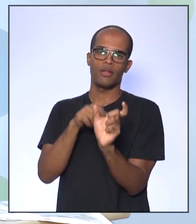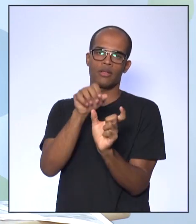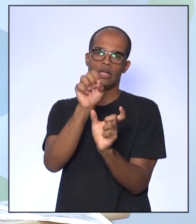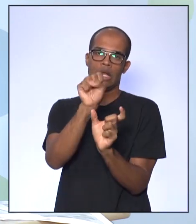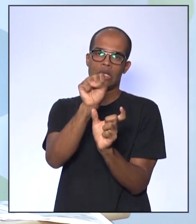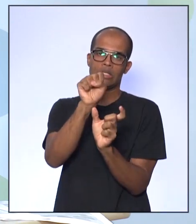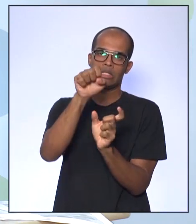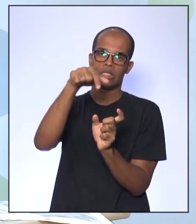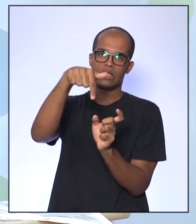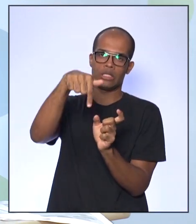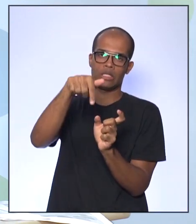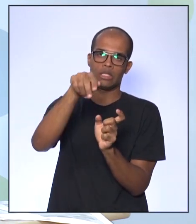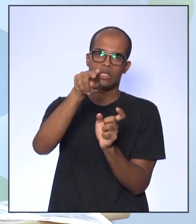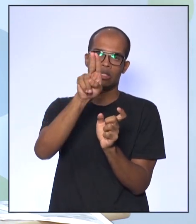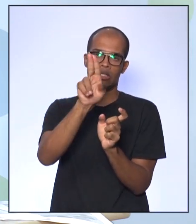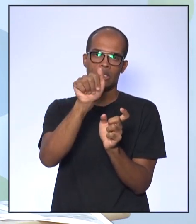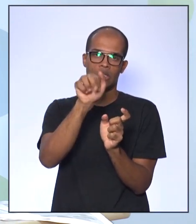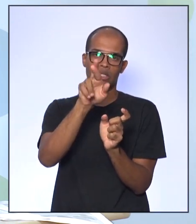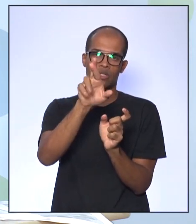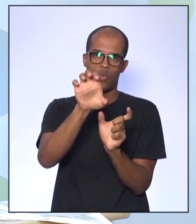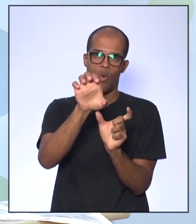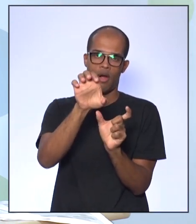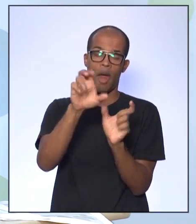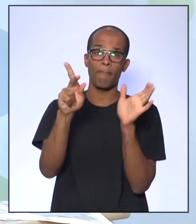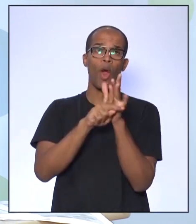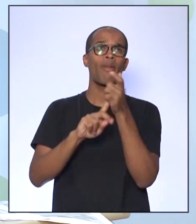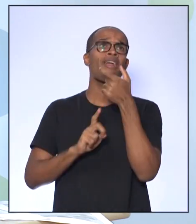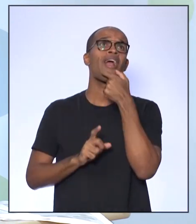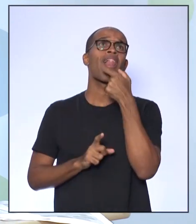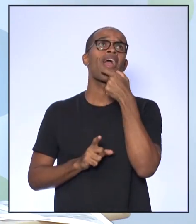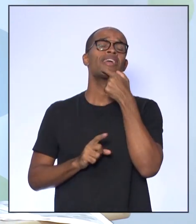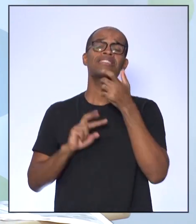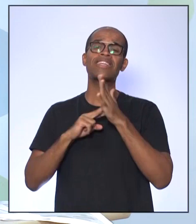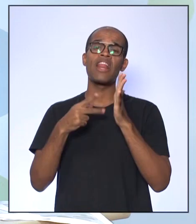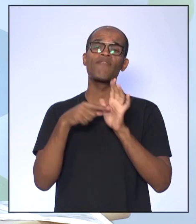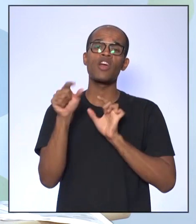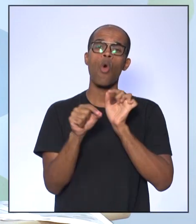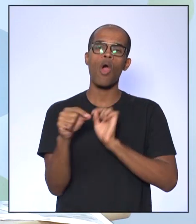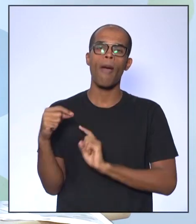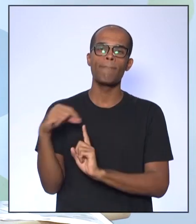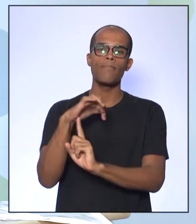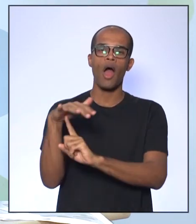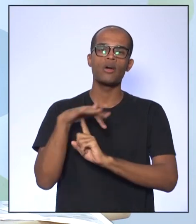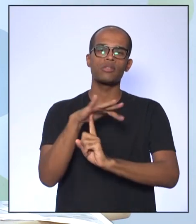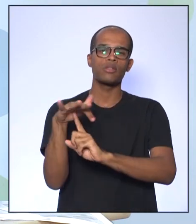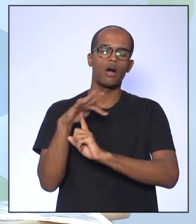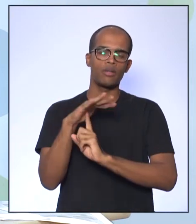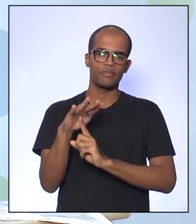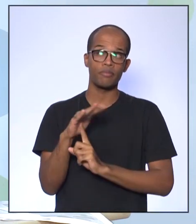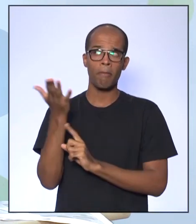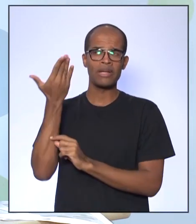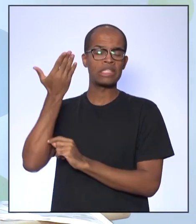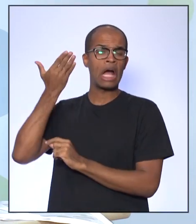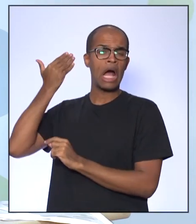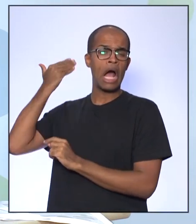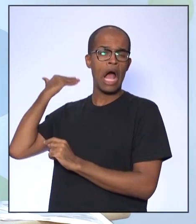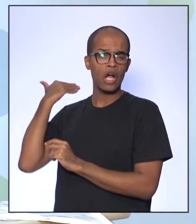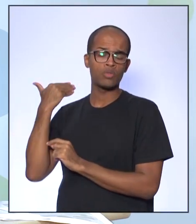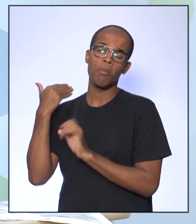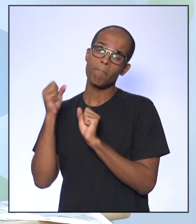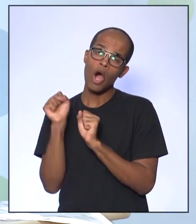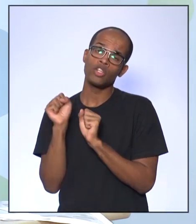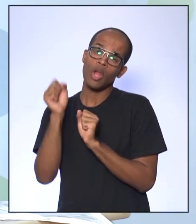squares, né? Na realidade, essa palavra ela é do inglês e ela significa praças, né? Provavelmente, naquele período, as pessoas usavam a